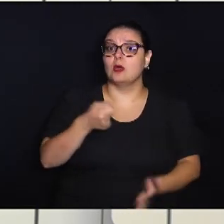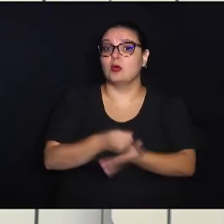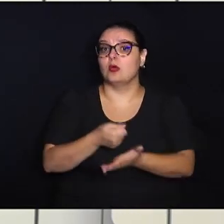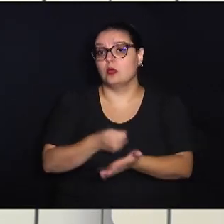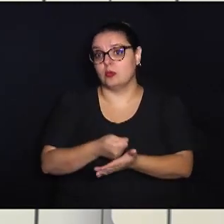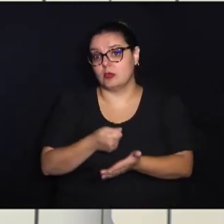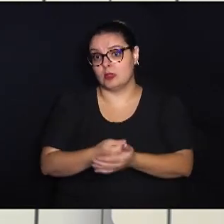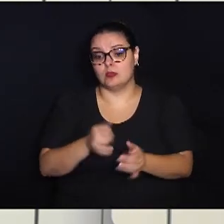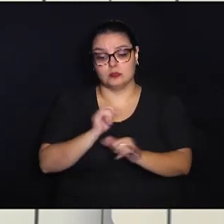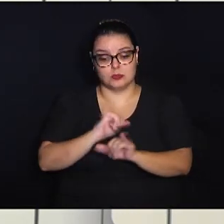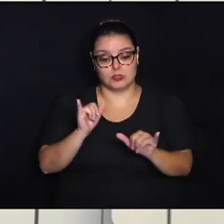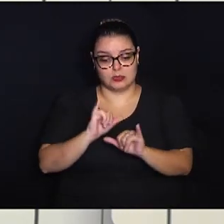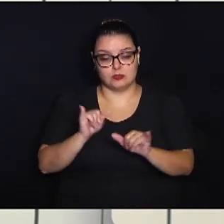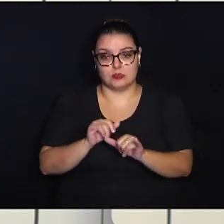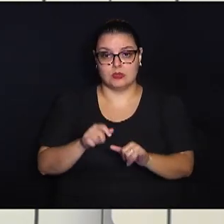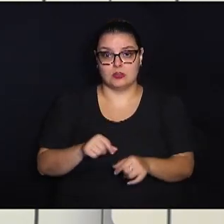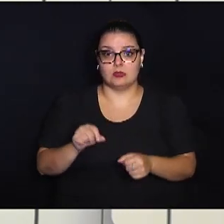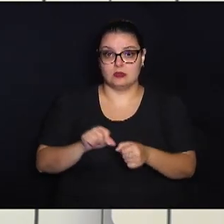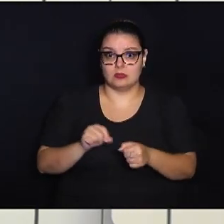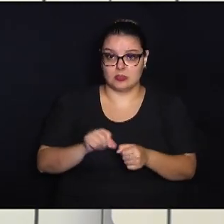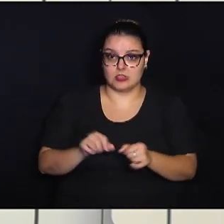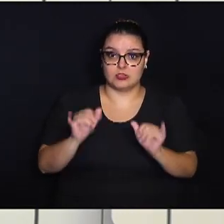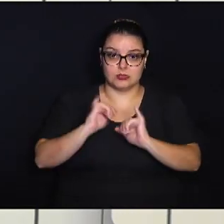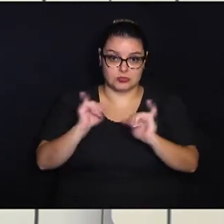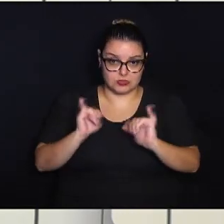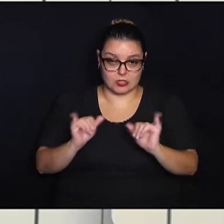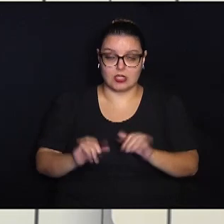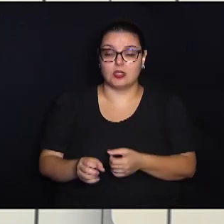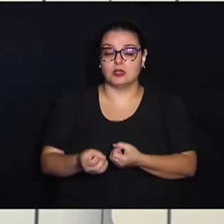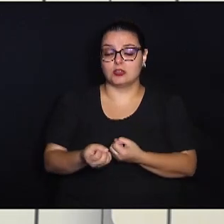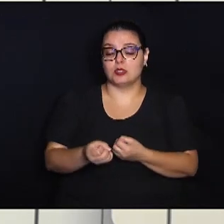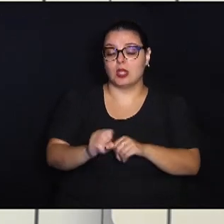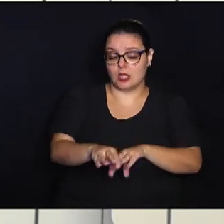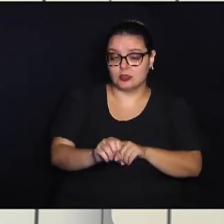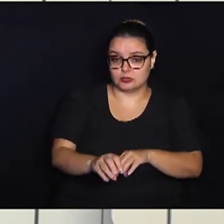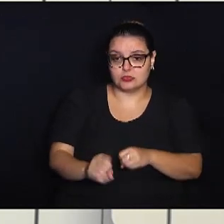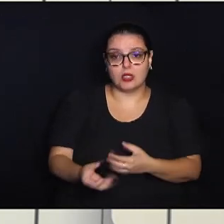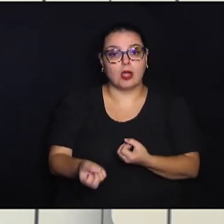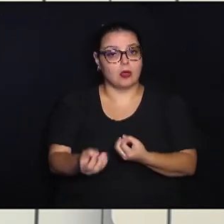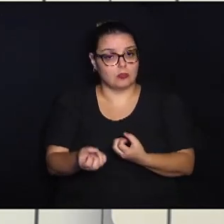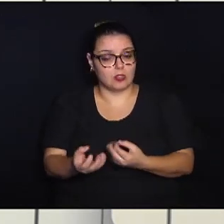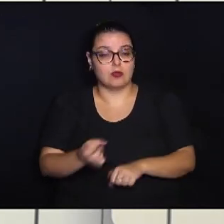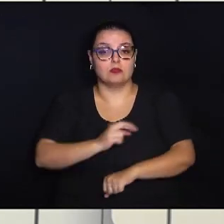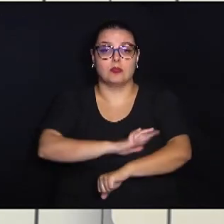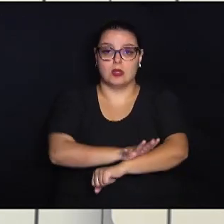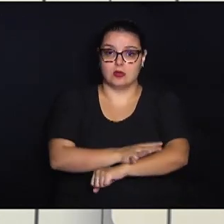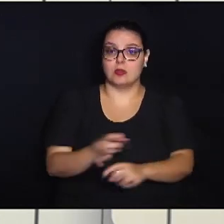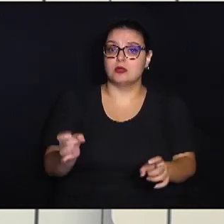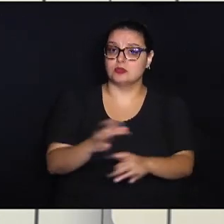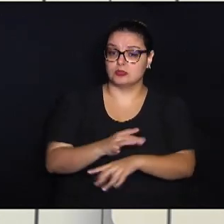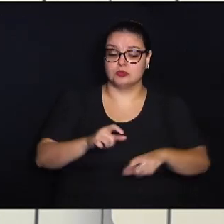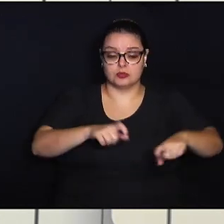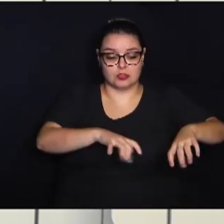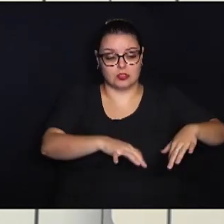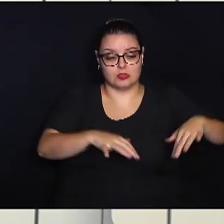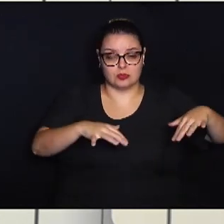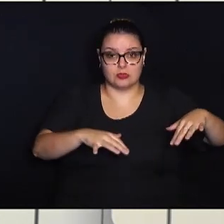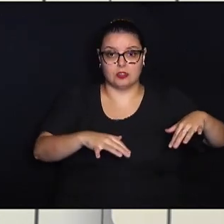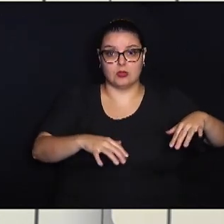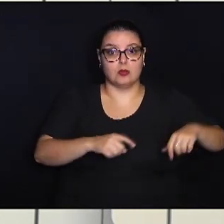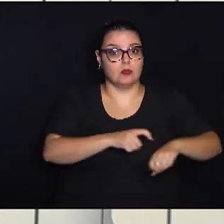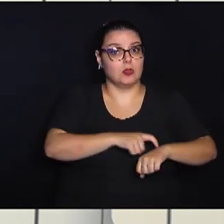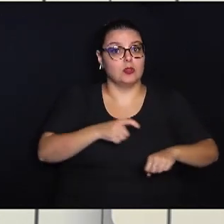a divulgação e a realização de campanhas educativas de combate ao racismo nos estádios em períodos